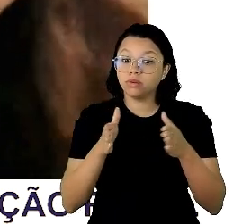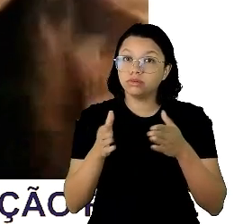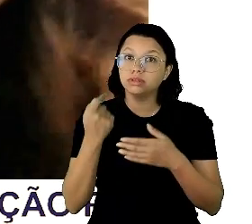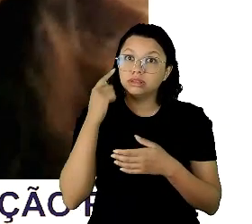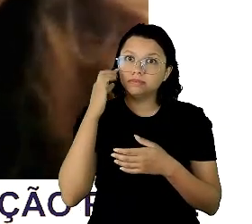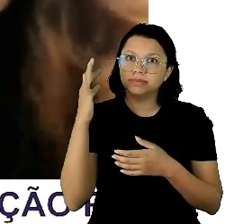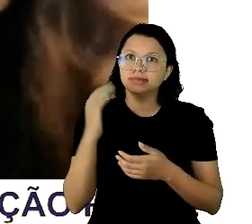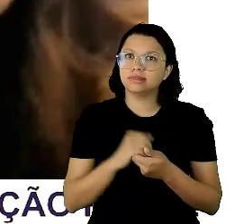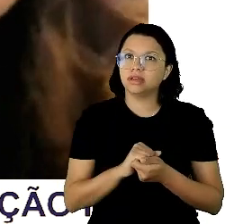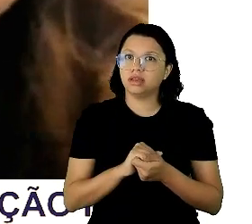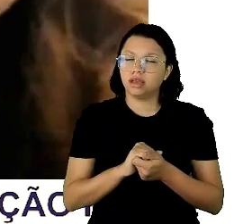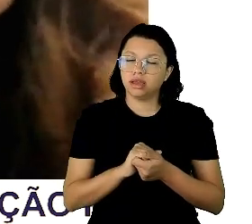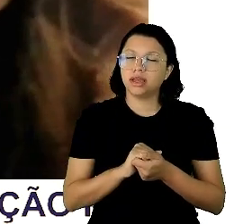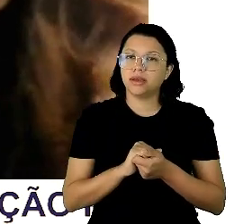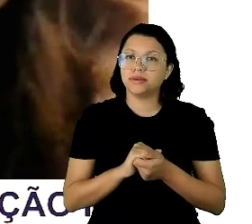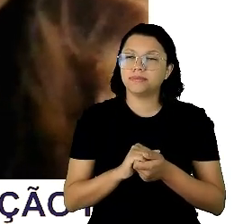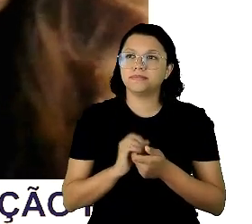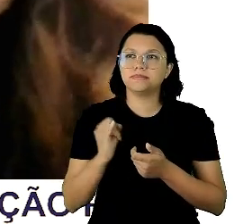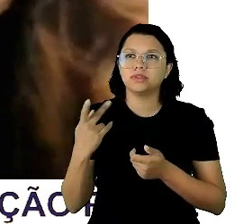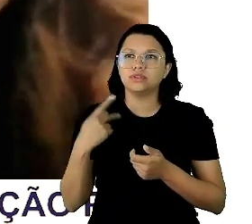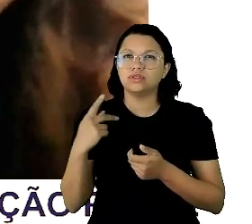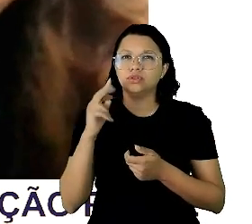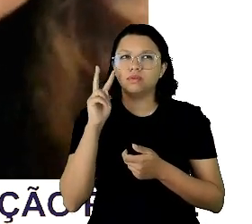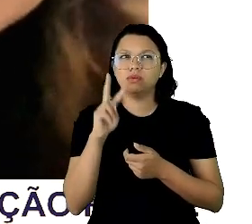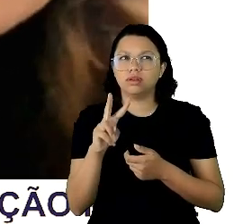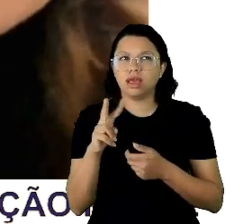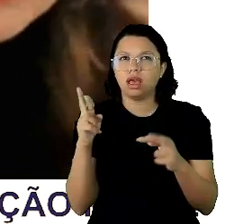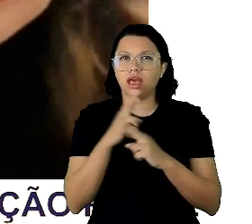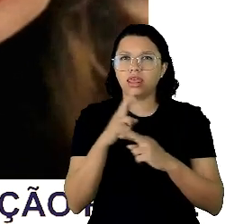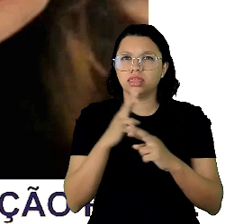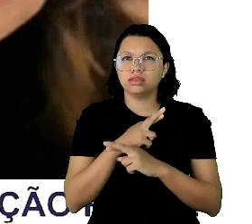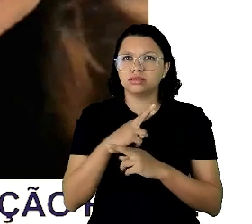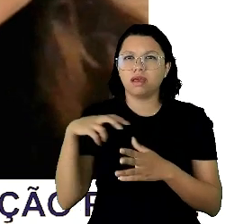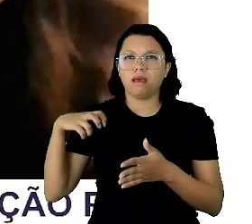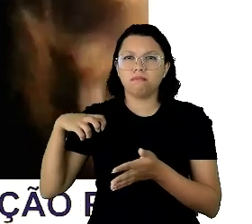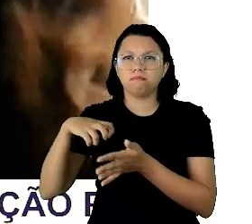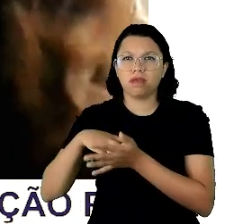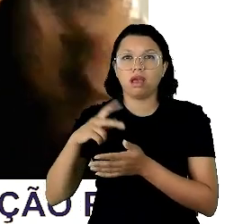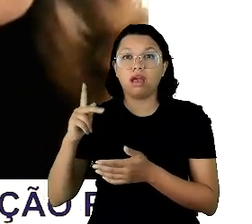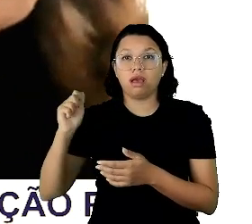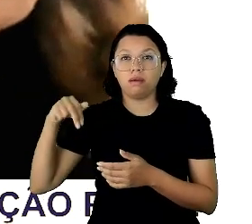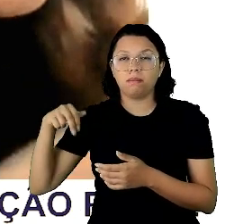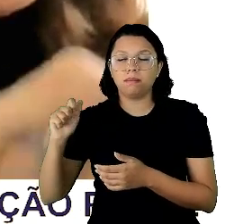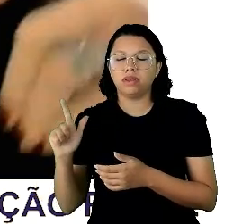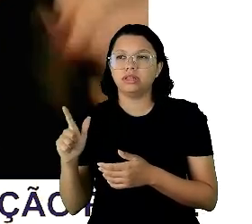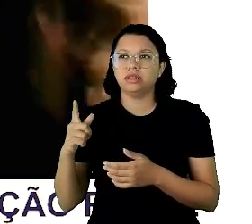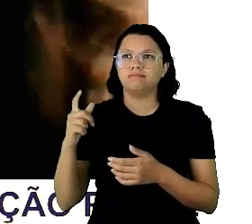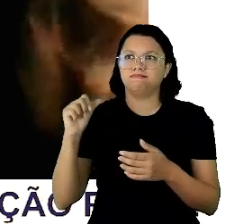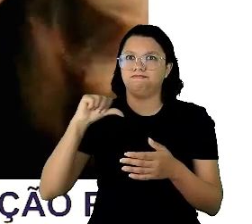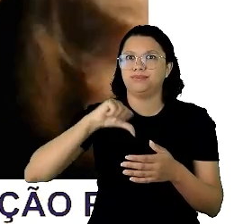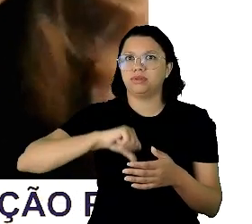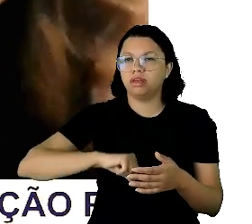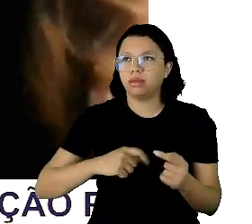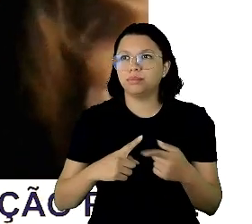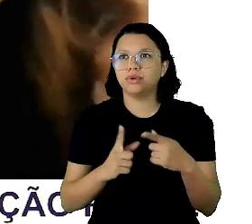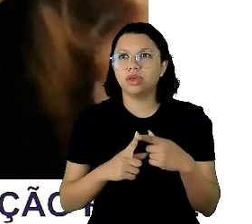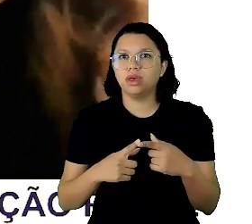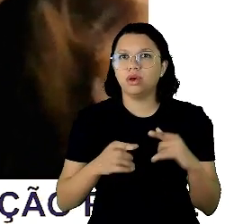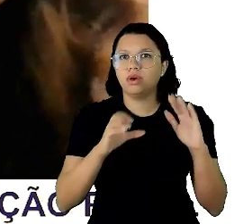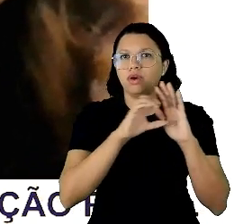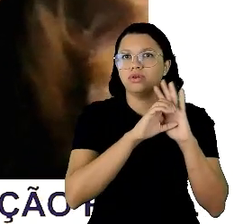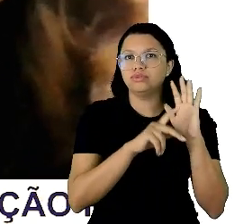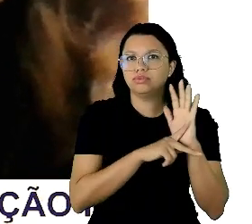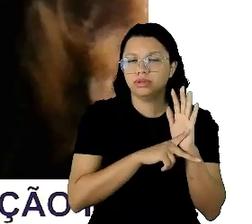pensar. Se a gente for olhar o aspecto penal, então, piorou, porque o Código Penal